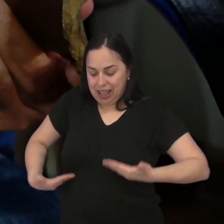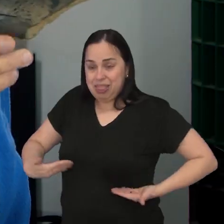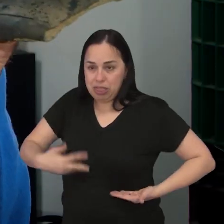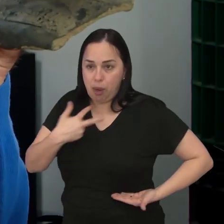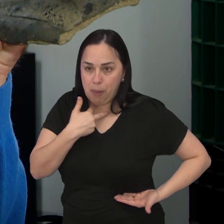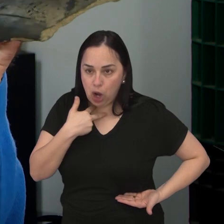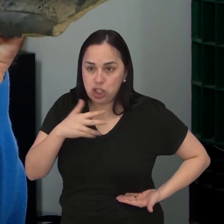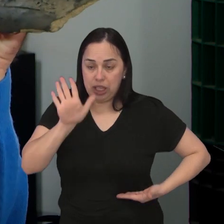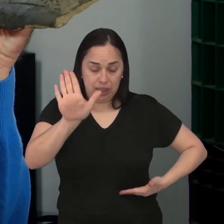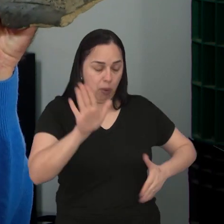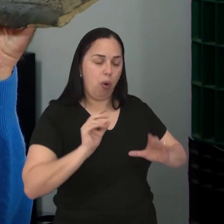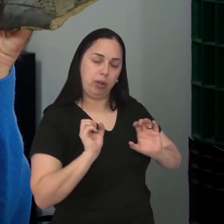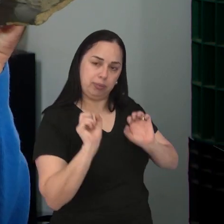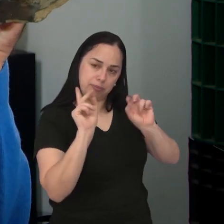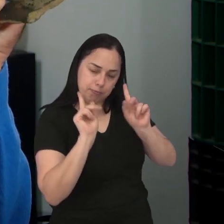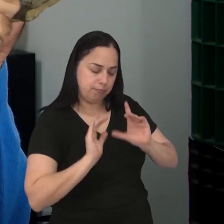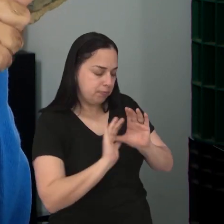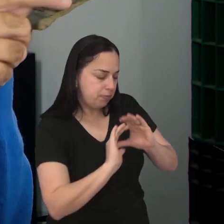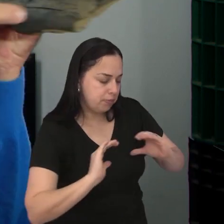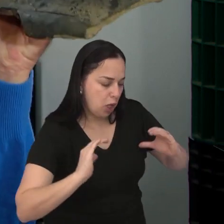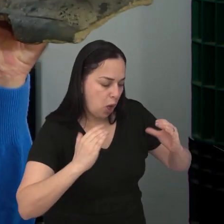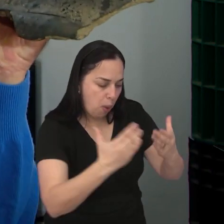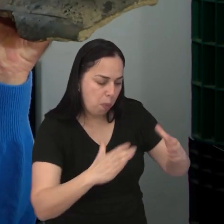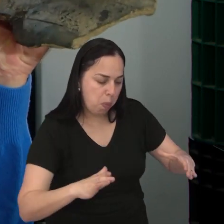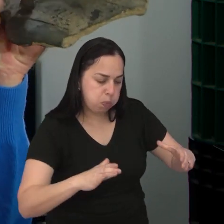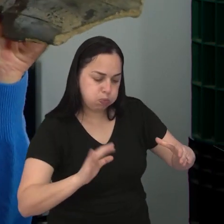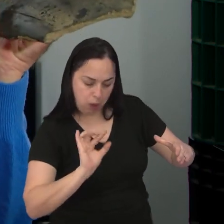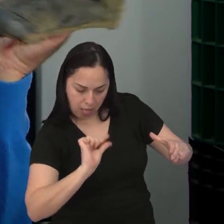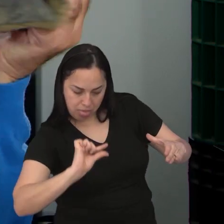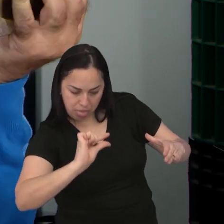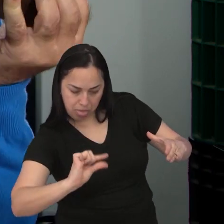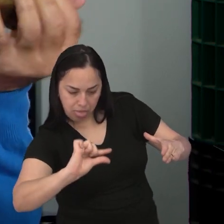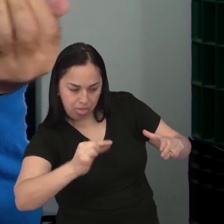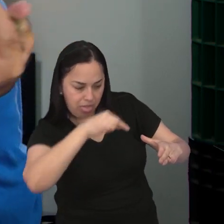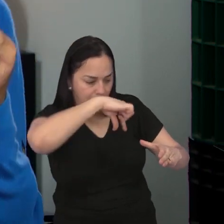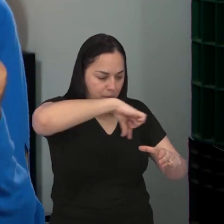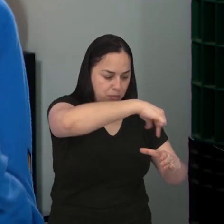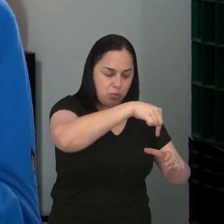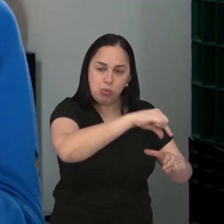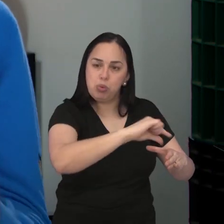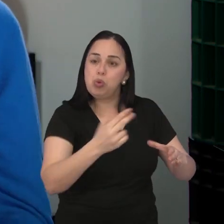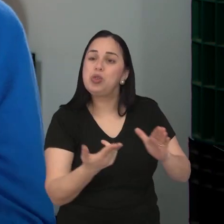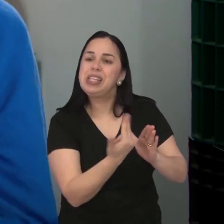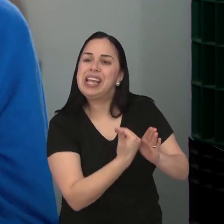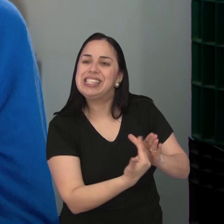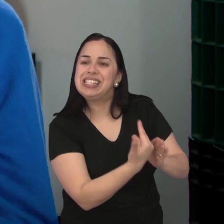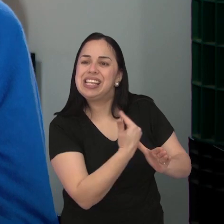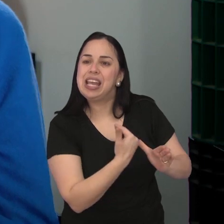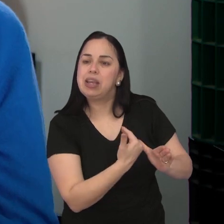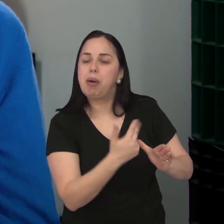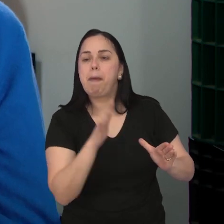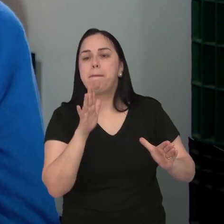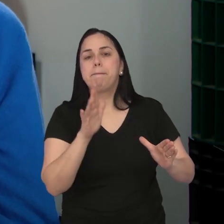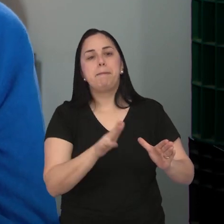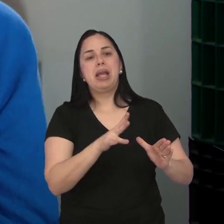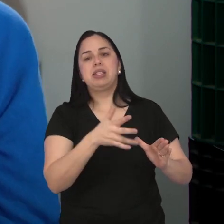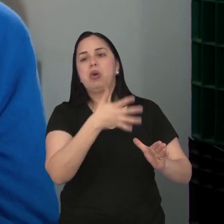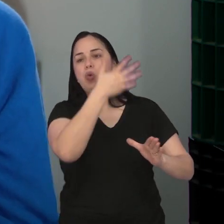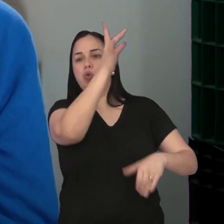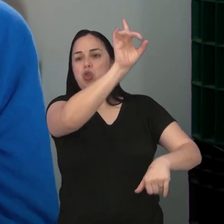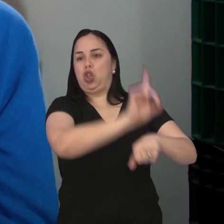meio de todas as linhas, ele coloca a sua escarificação sem que o